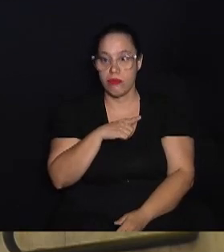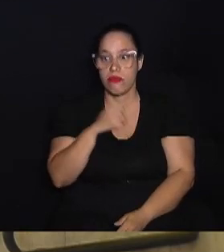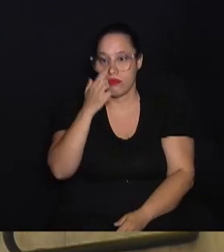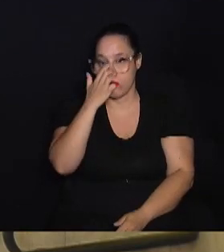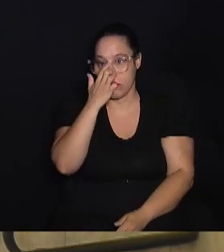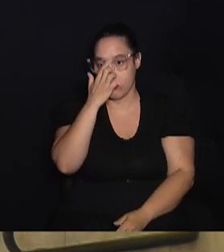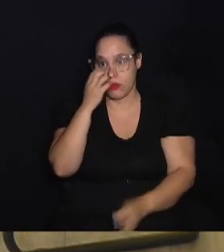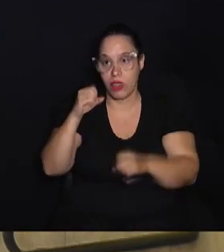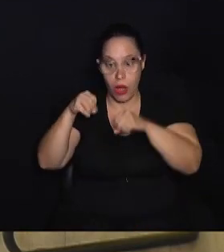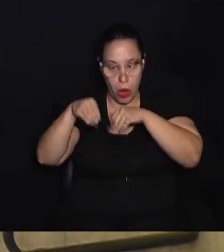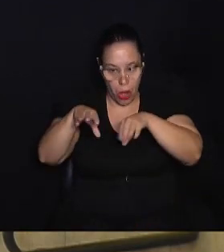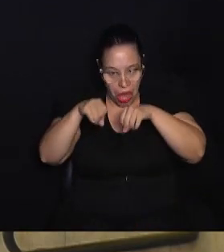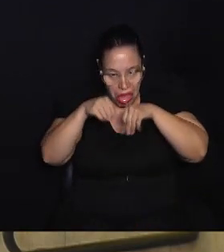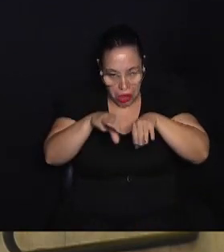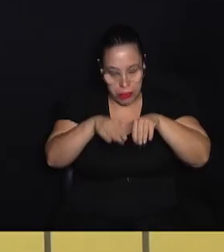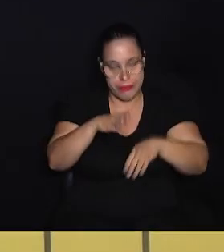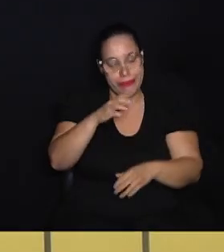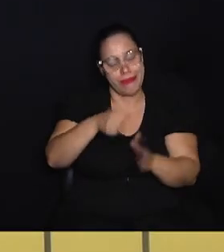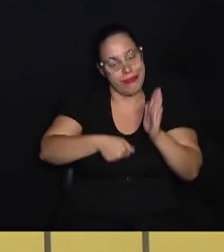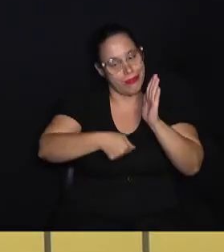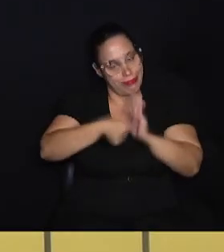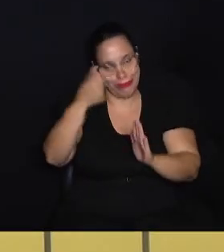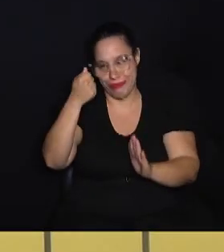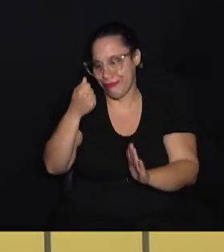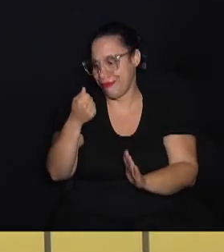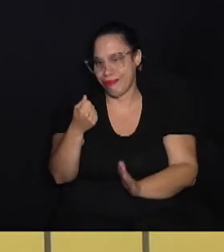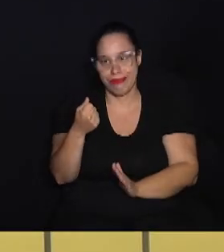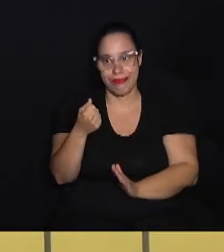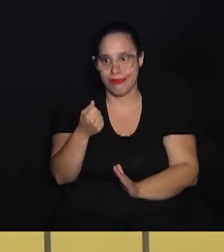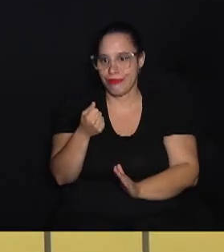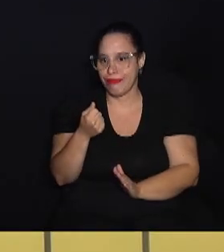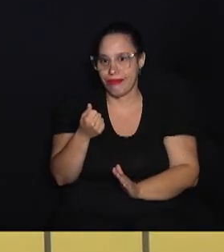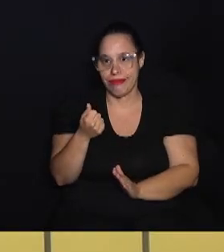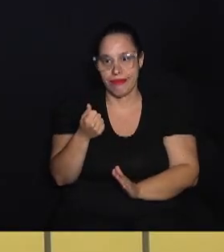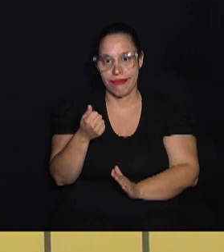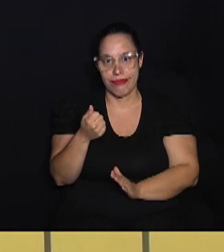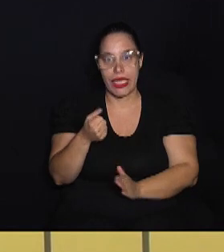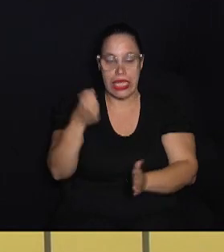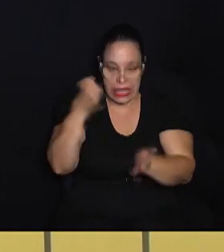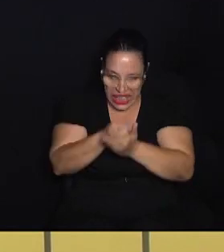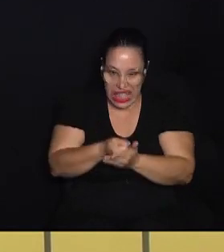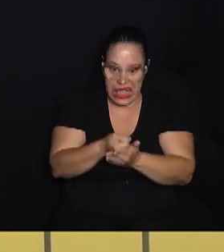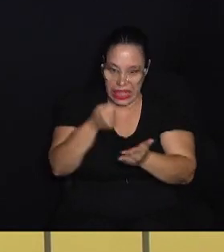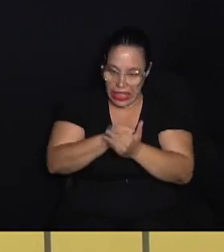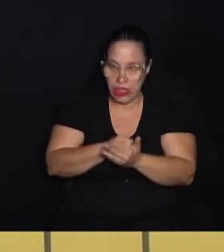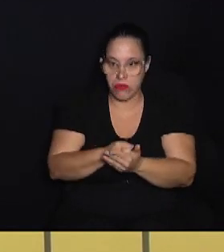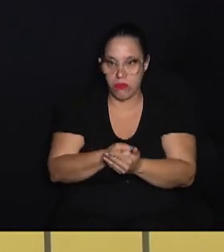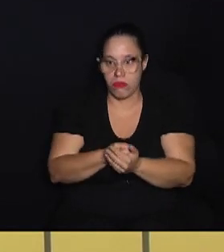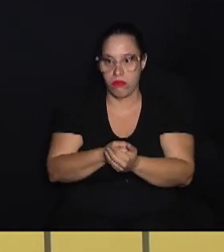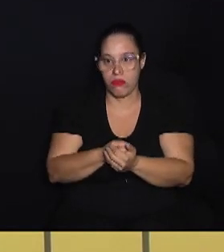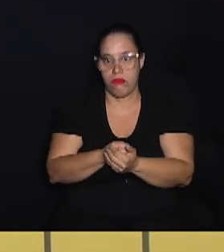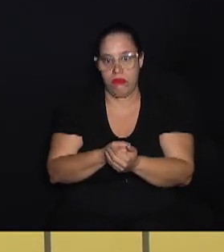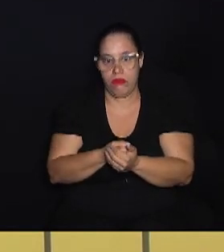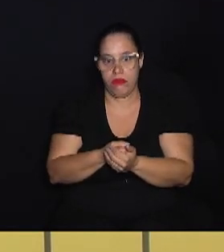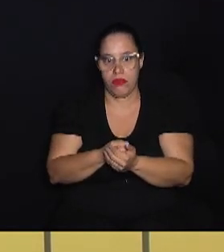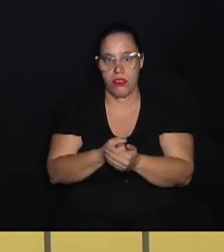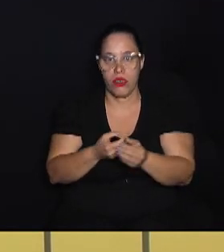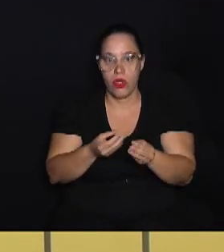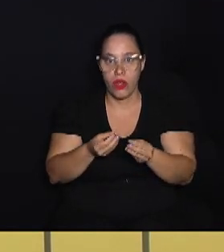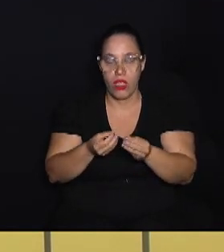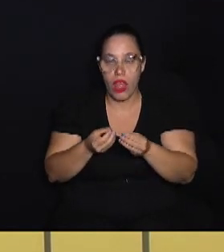A educação é a primeira delas, né? Tá. Então a gente tem que reforçar, levar